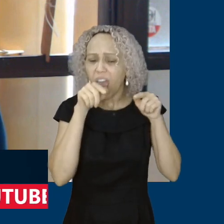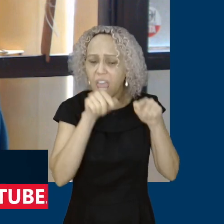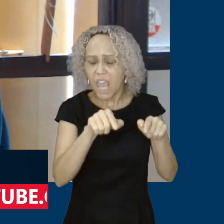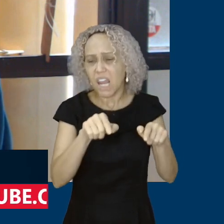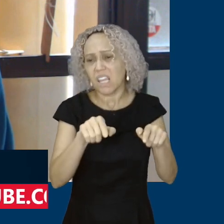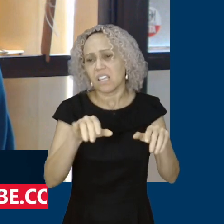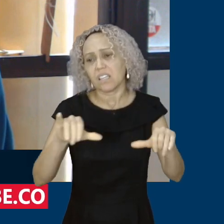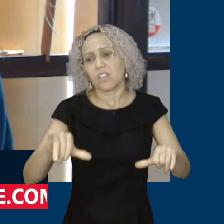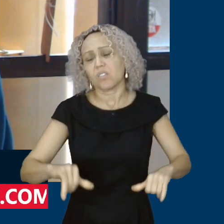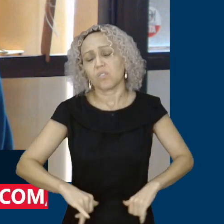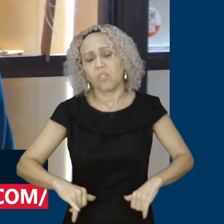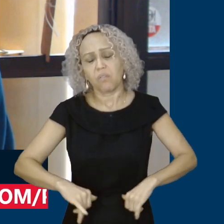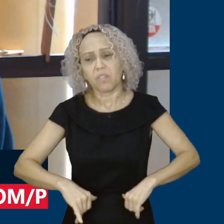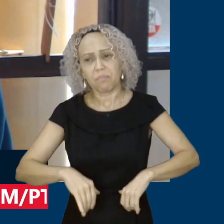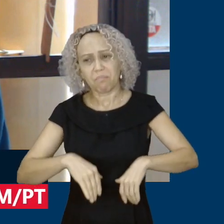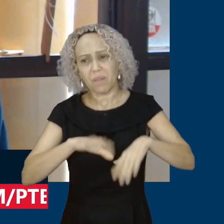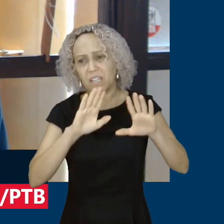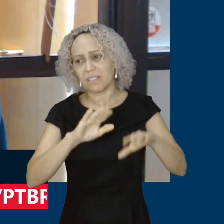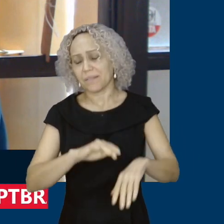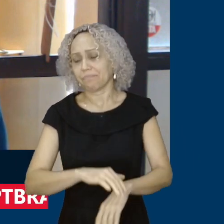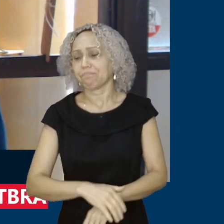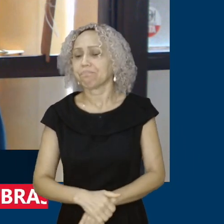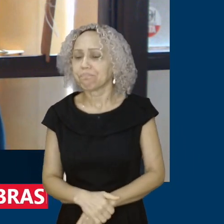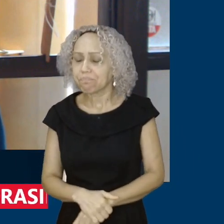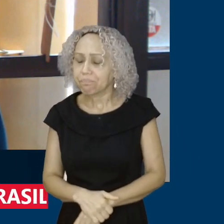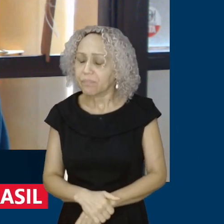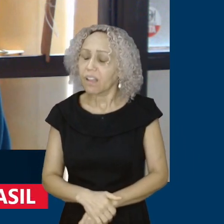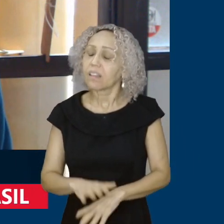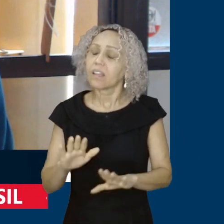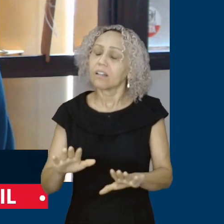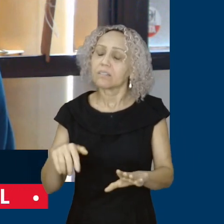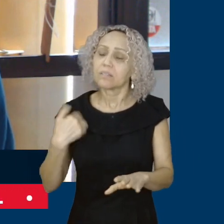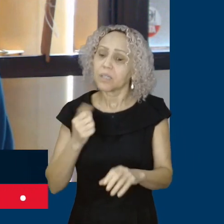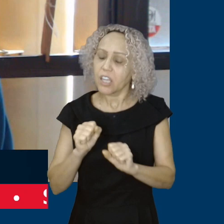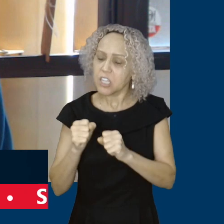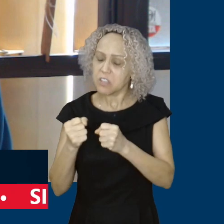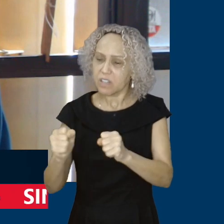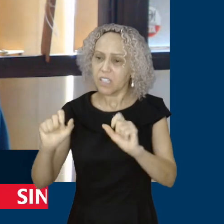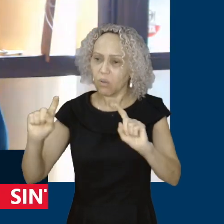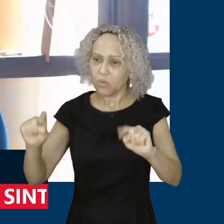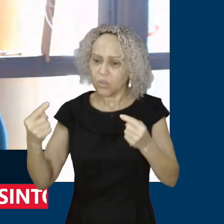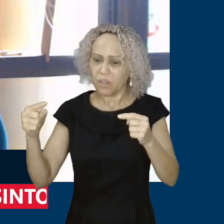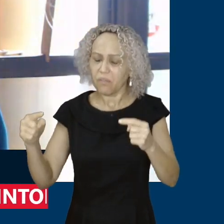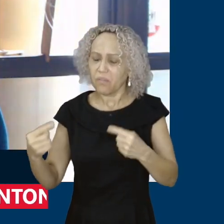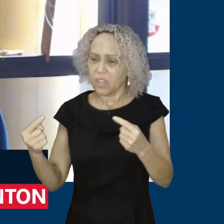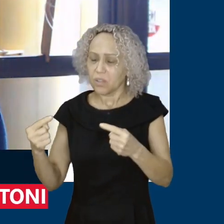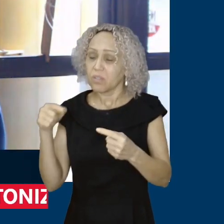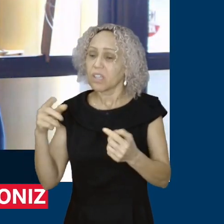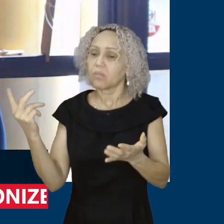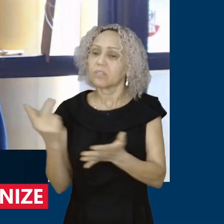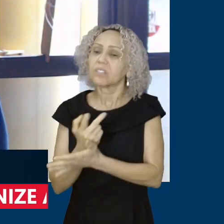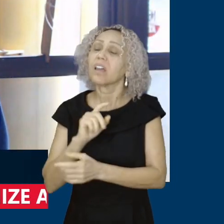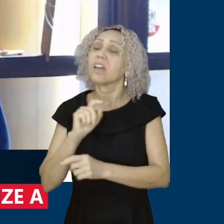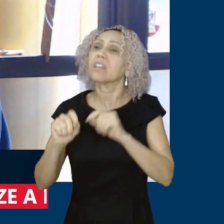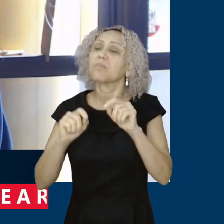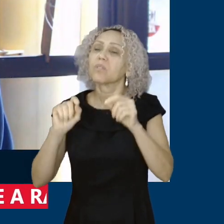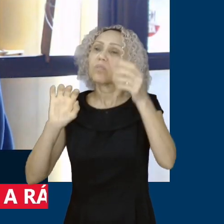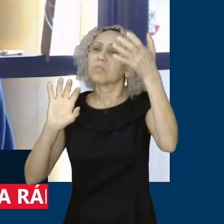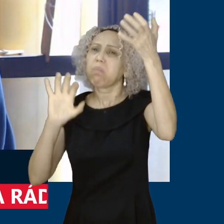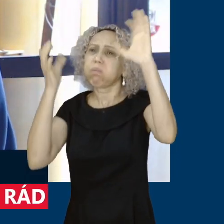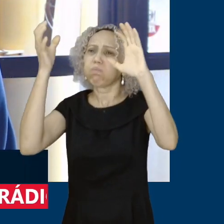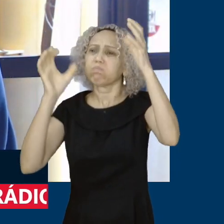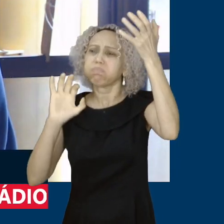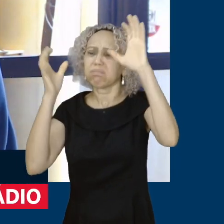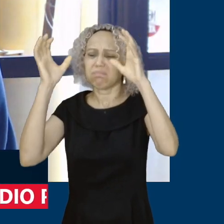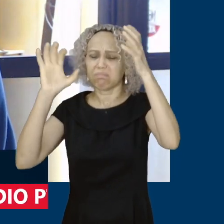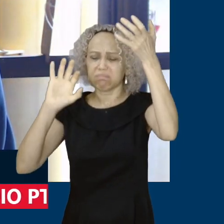poder, entendeu, enfrentar, entendeu, os desafios que vêm dos eventos climáticos, um investimento também que